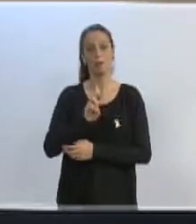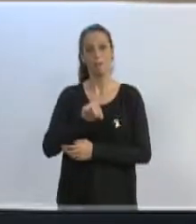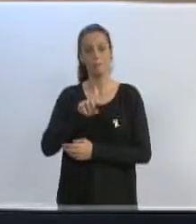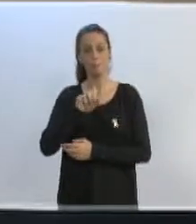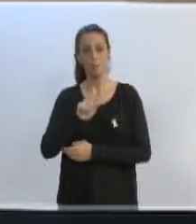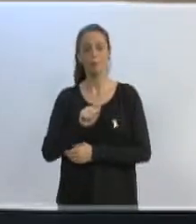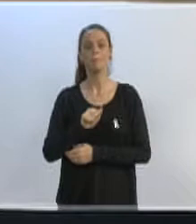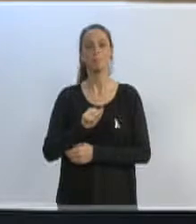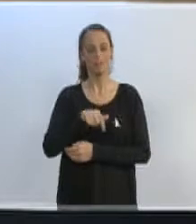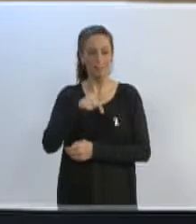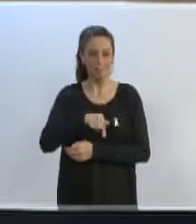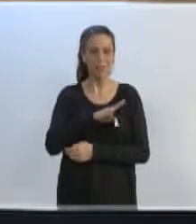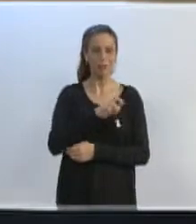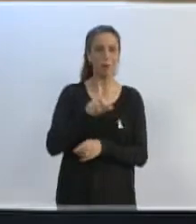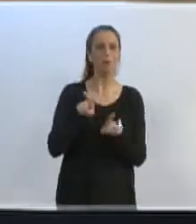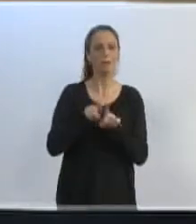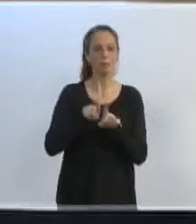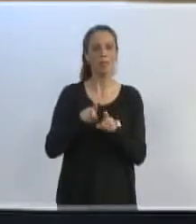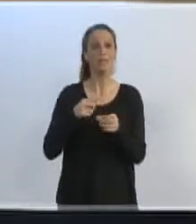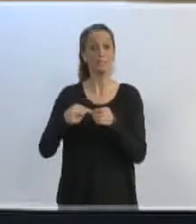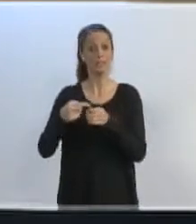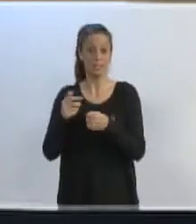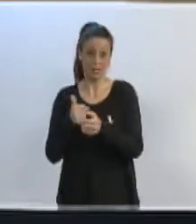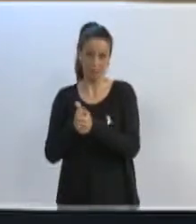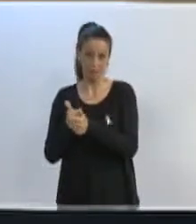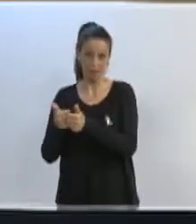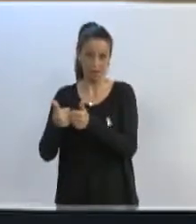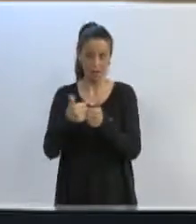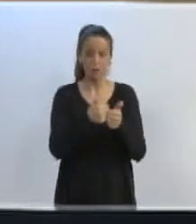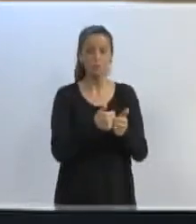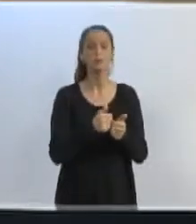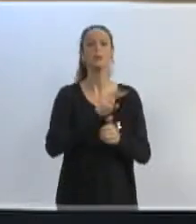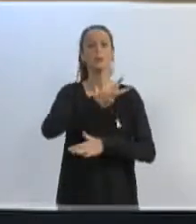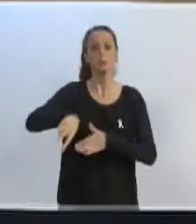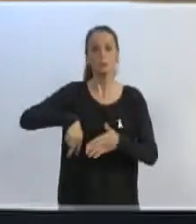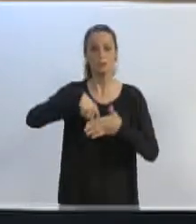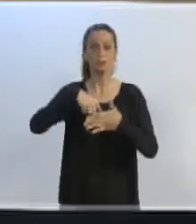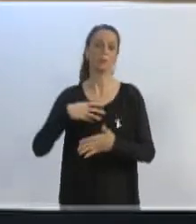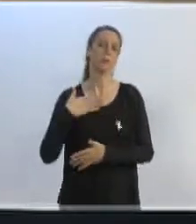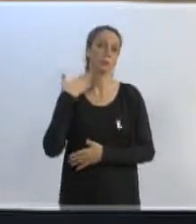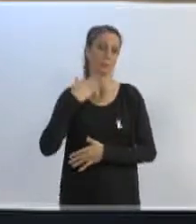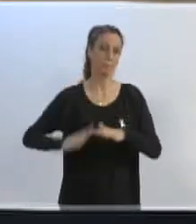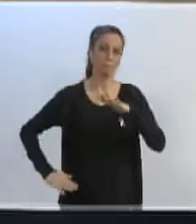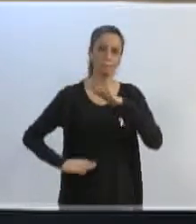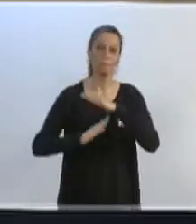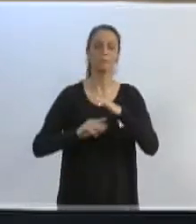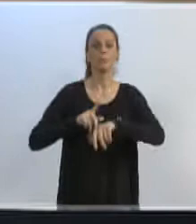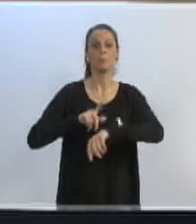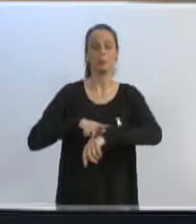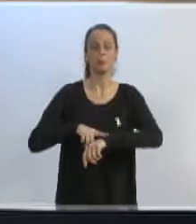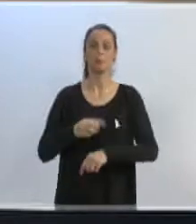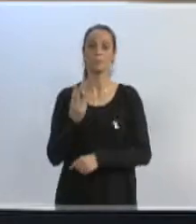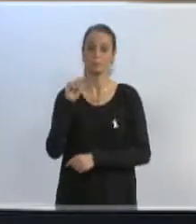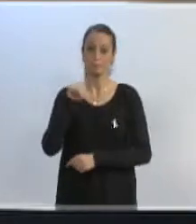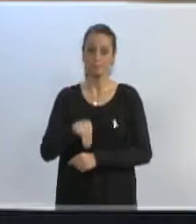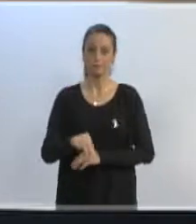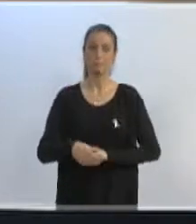da microrregião, para fazer uso da palavra pelo tempo de 3 minutos.